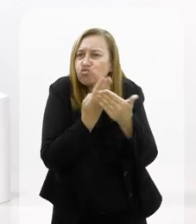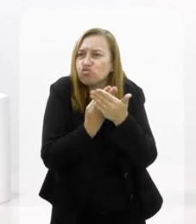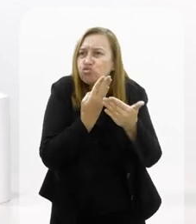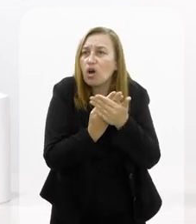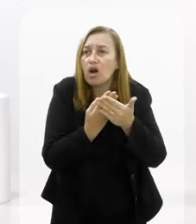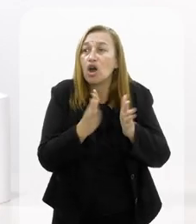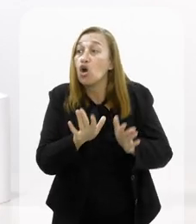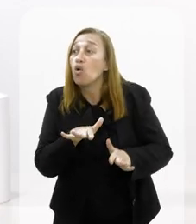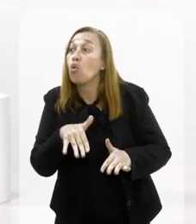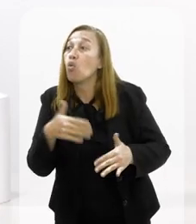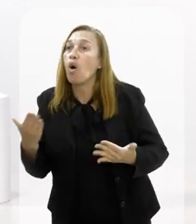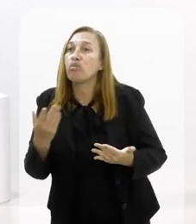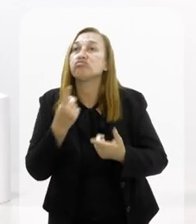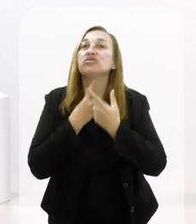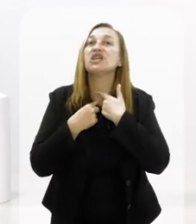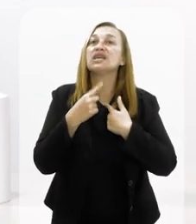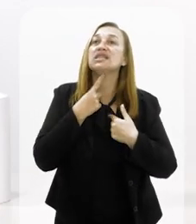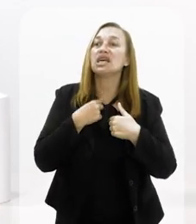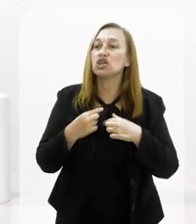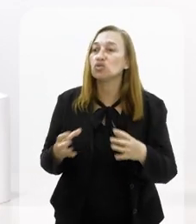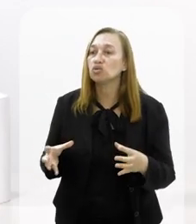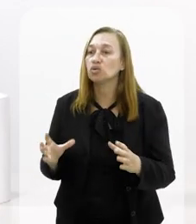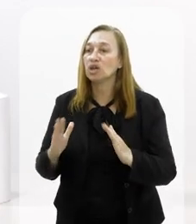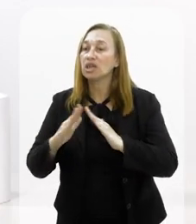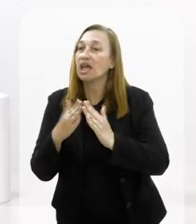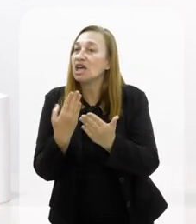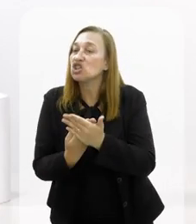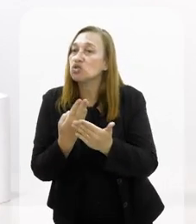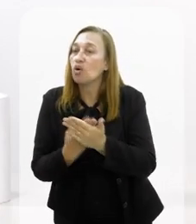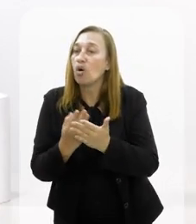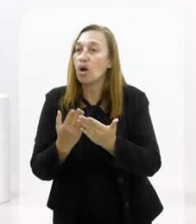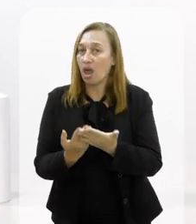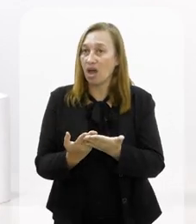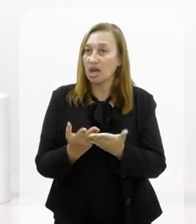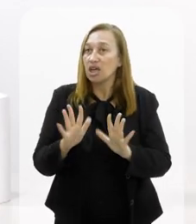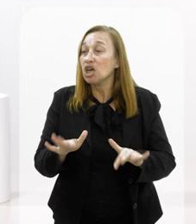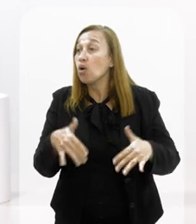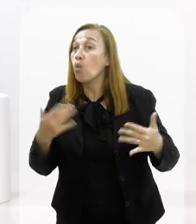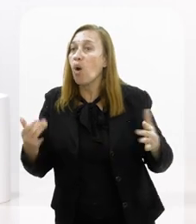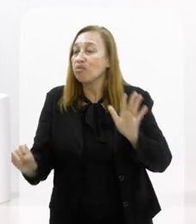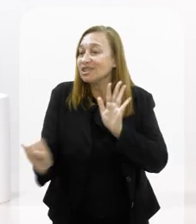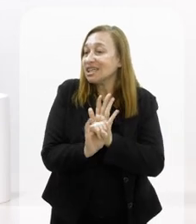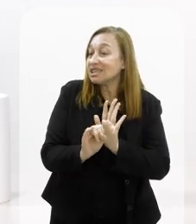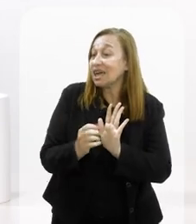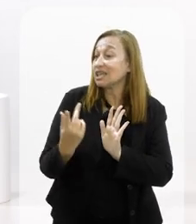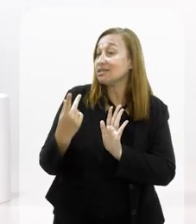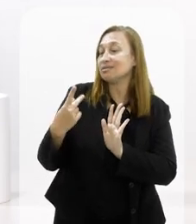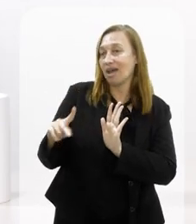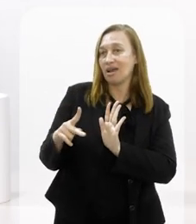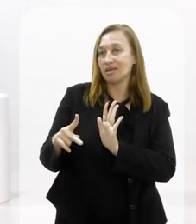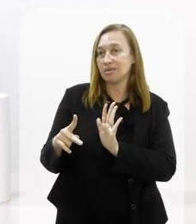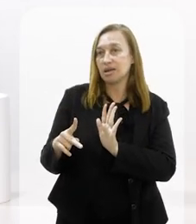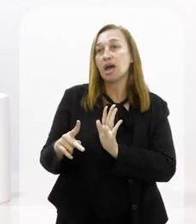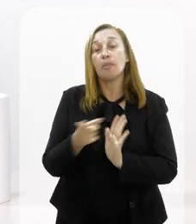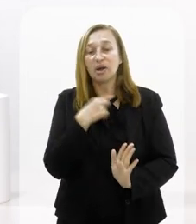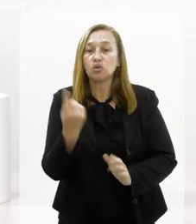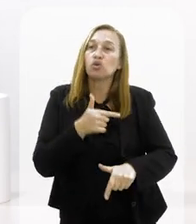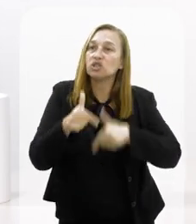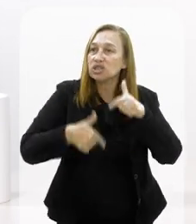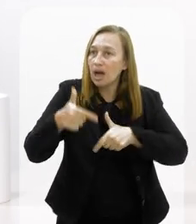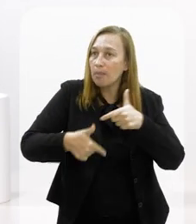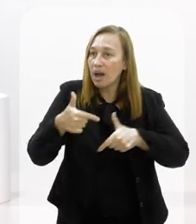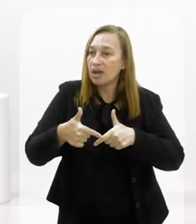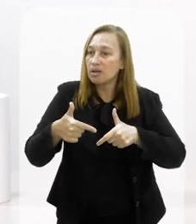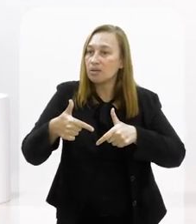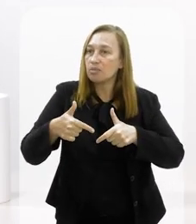estudar eh Quais são os desejos dessa comunidade e qual é a identidade dessa escola para que o